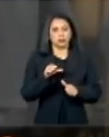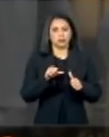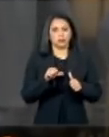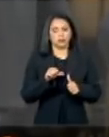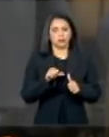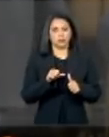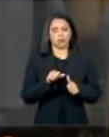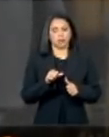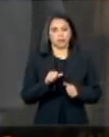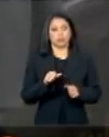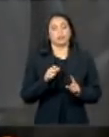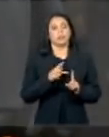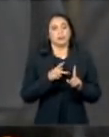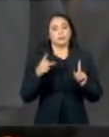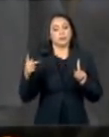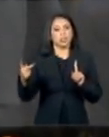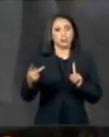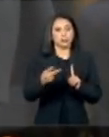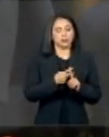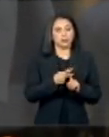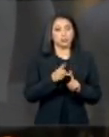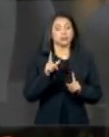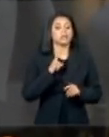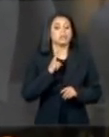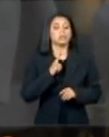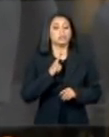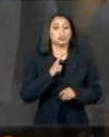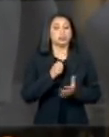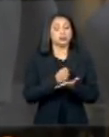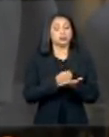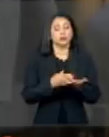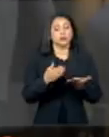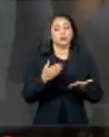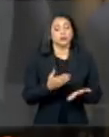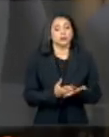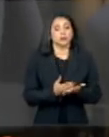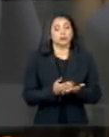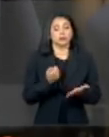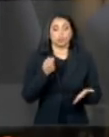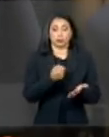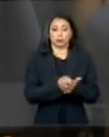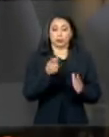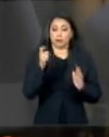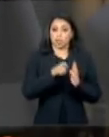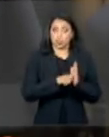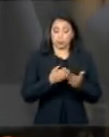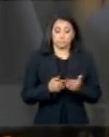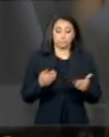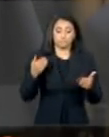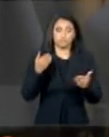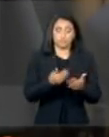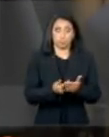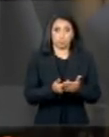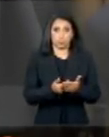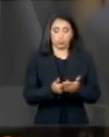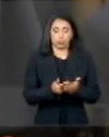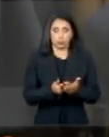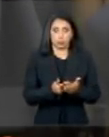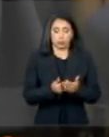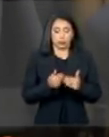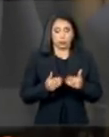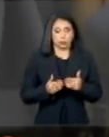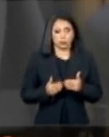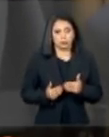mais previdenciário em circo e direito administrativo por conta do princípio contributivo que se instaurou daqui pra frente a partir das emendas